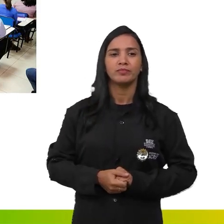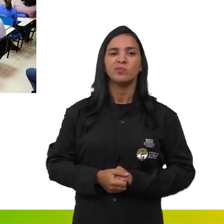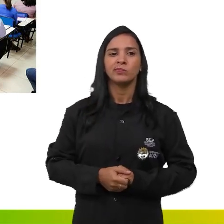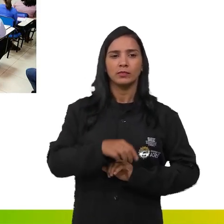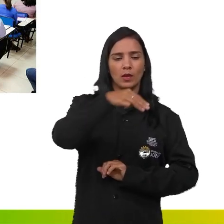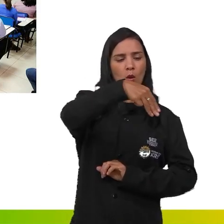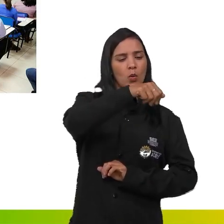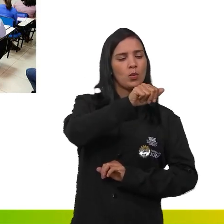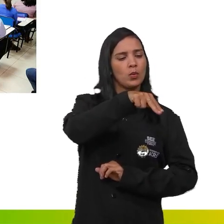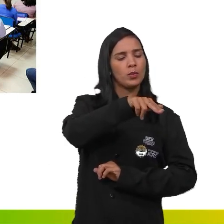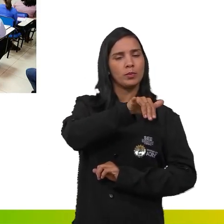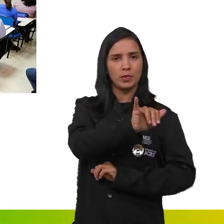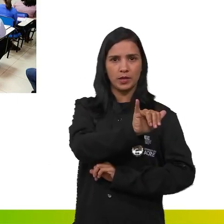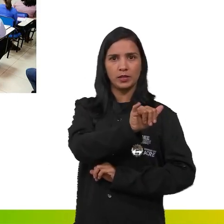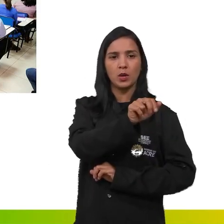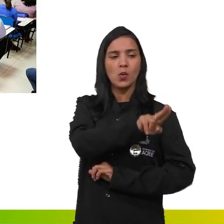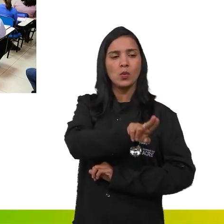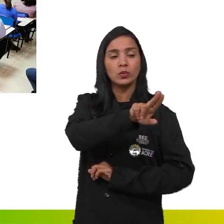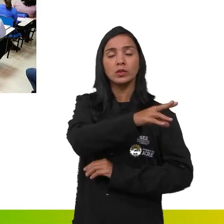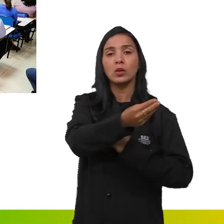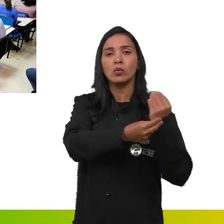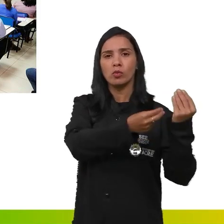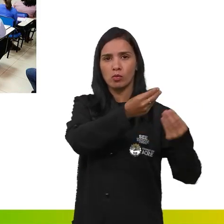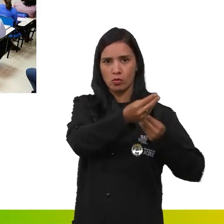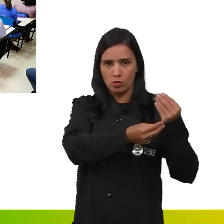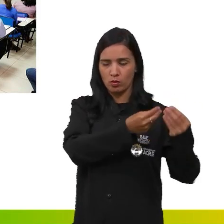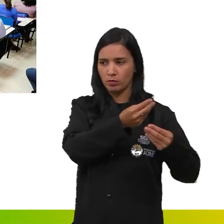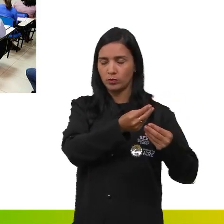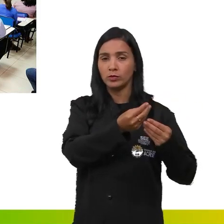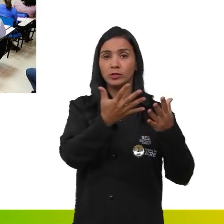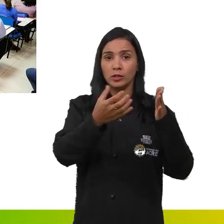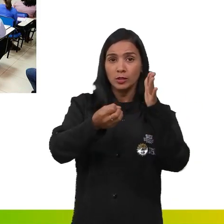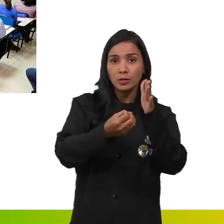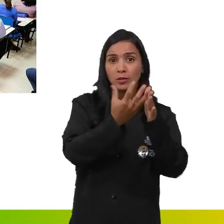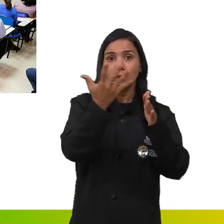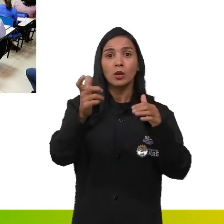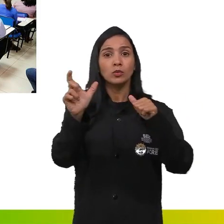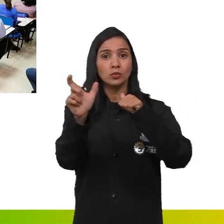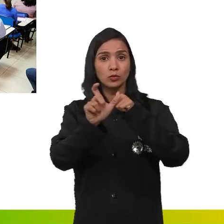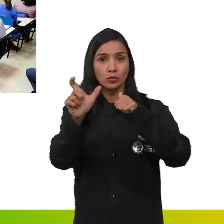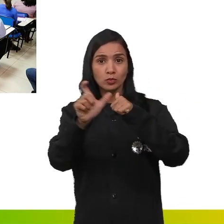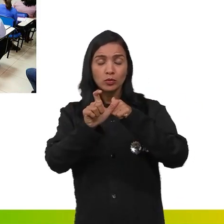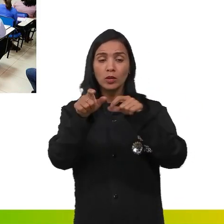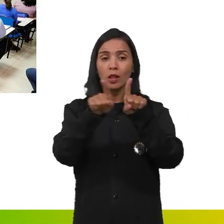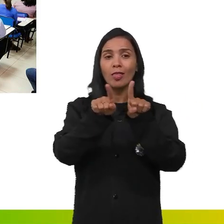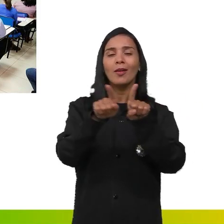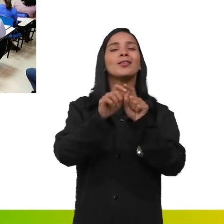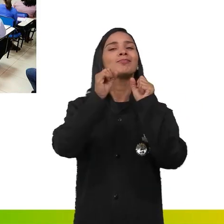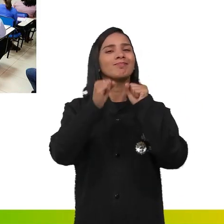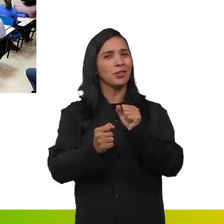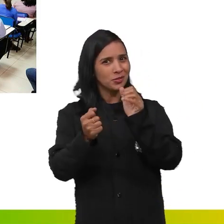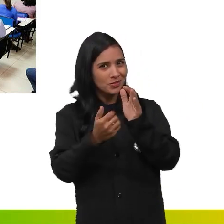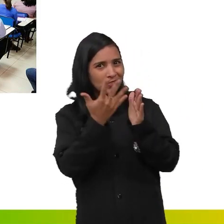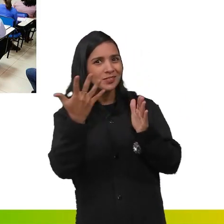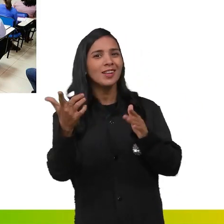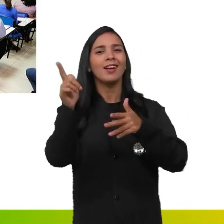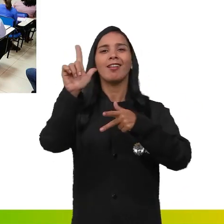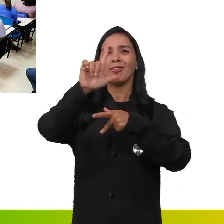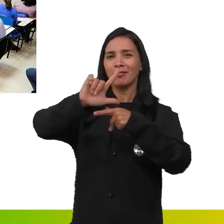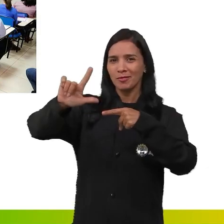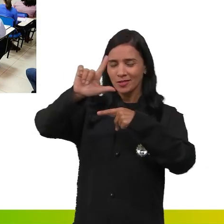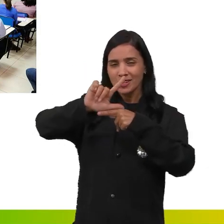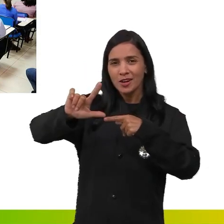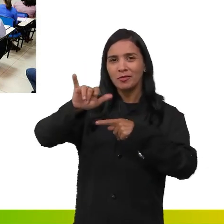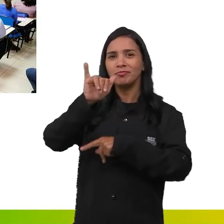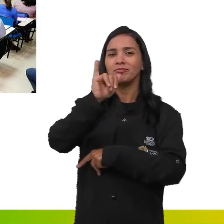O many, ele é usado para quantificar substantivos contáveis no plural, que podem